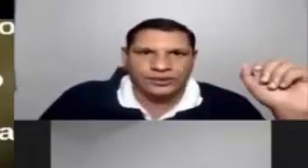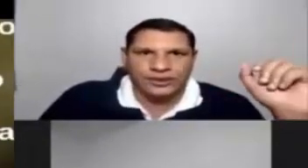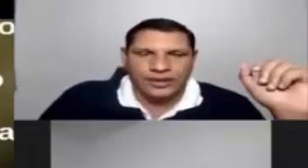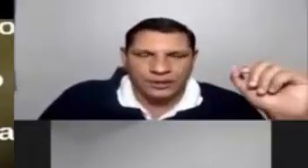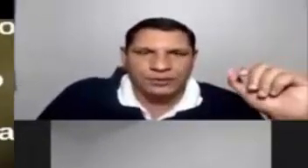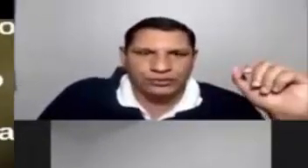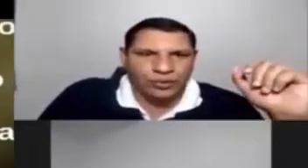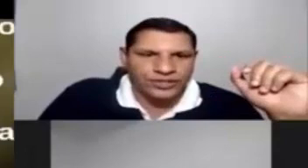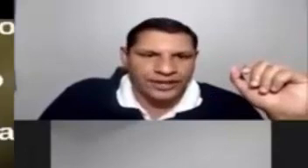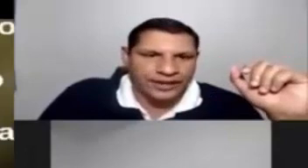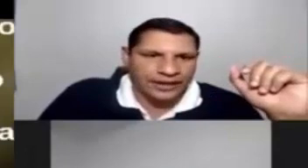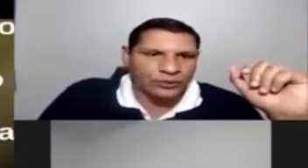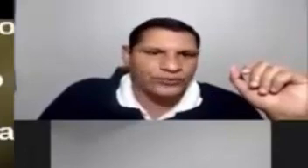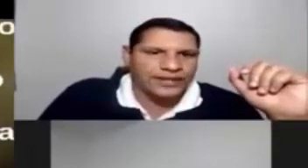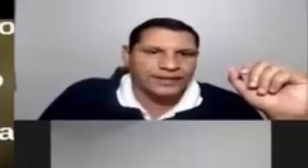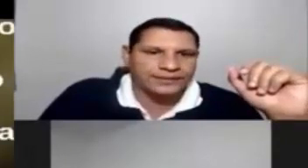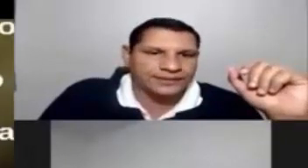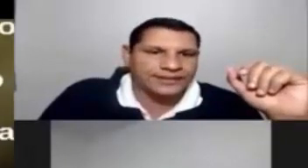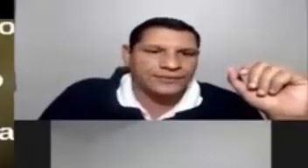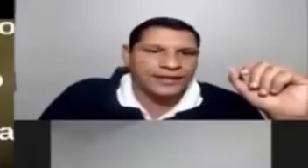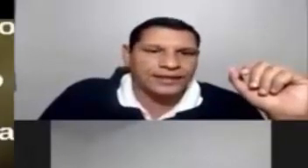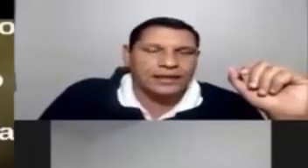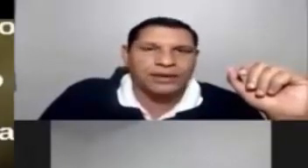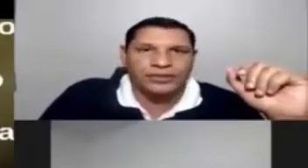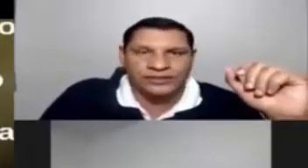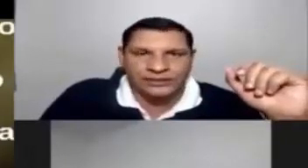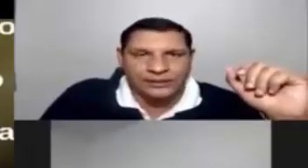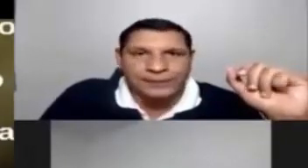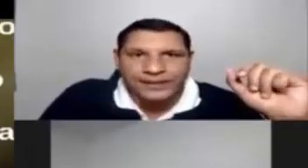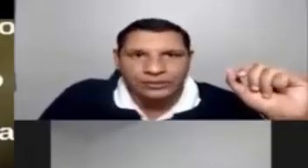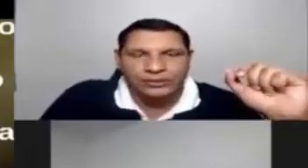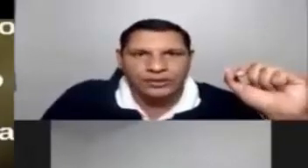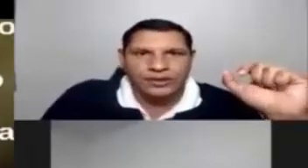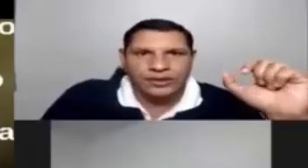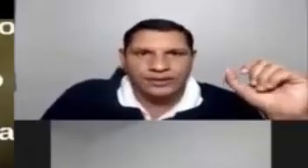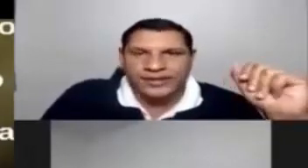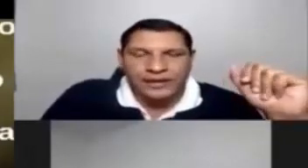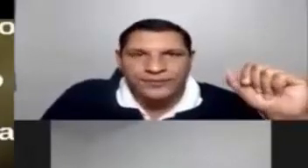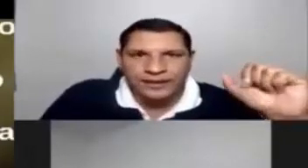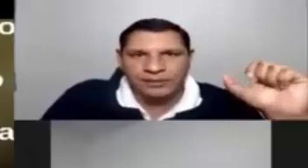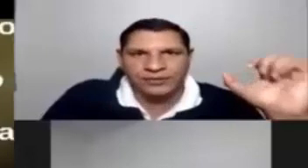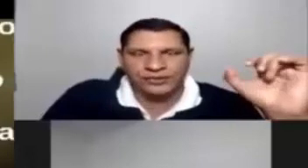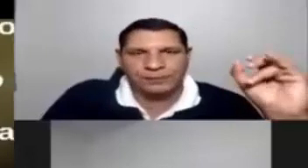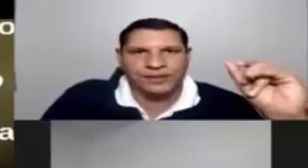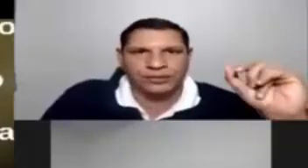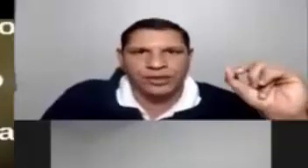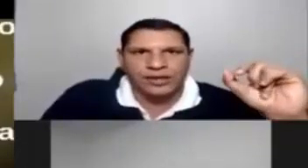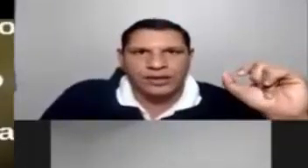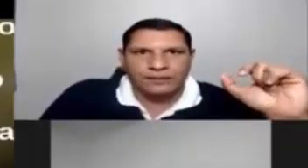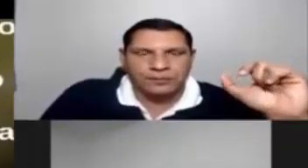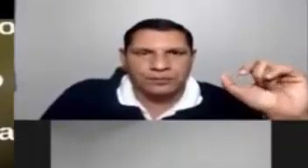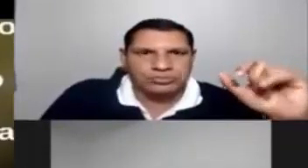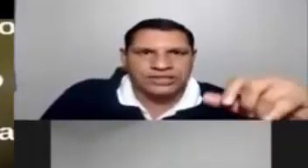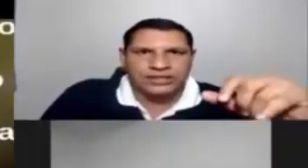esquecendo as pessoas, né? Ela não fica ali, ninguém fica aqui lembrando de você o tempo inteiro. Ninguém fica lembrando de você o tempo inteiro.